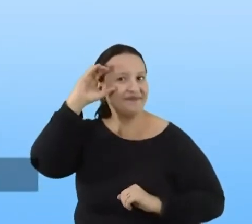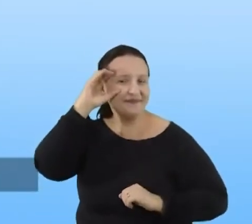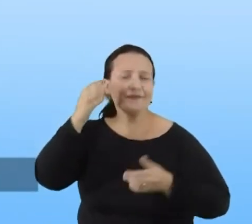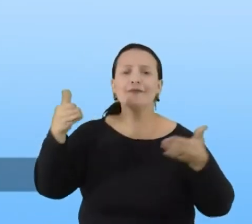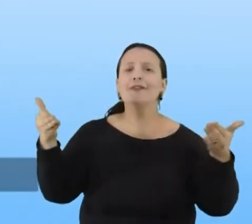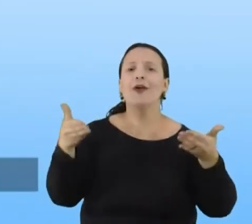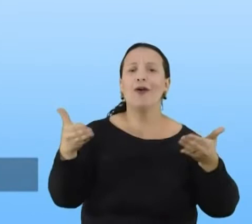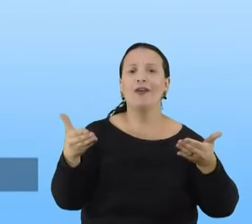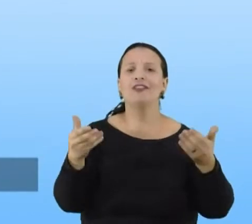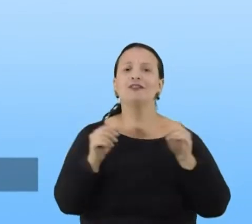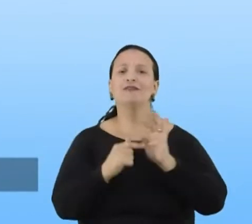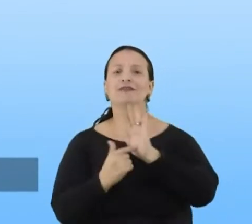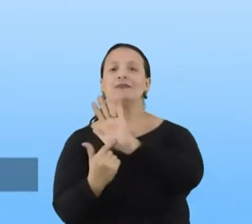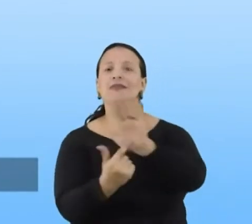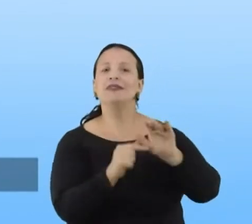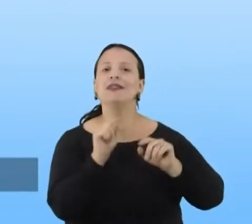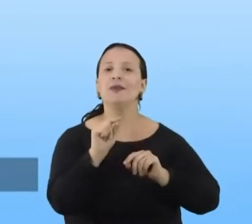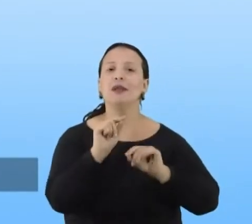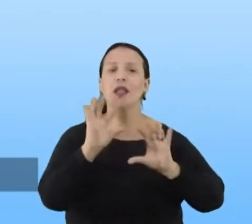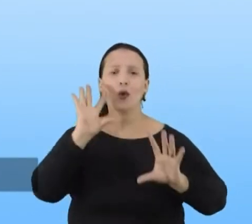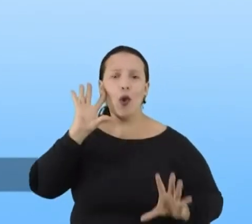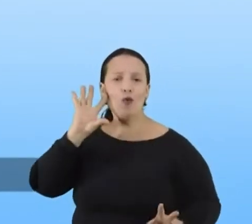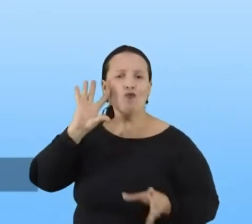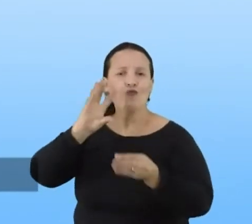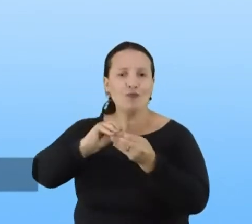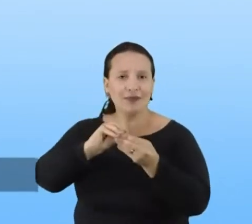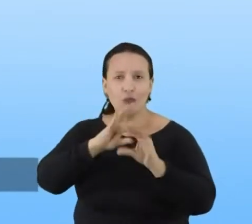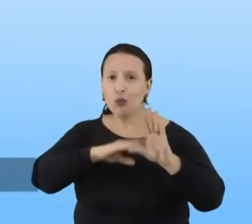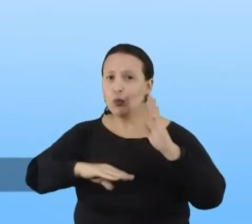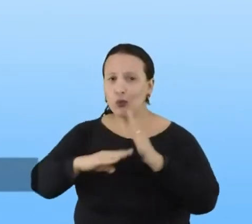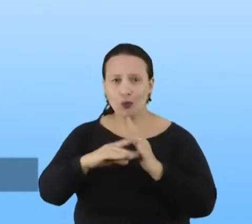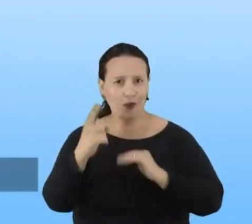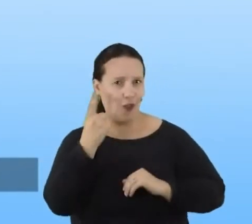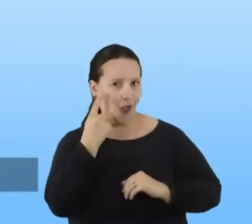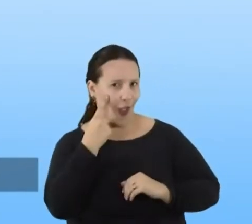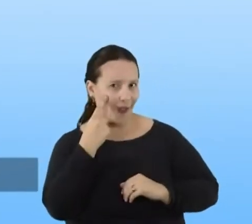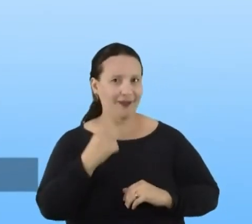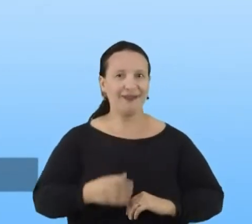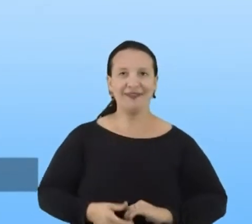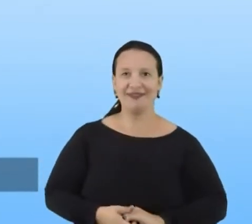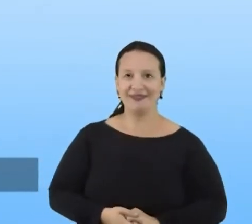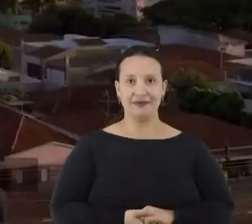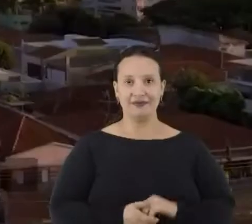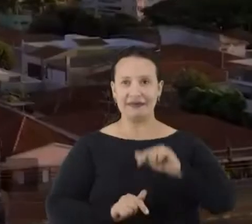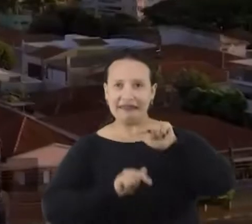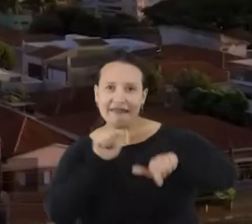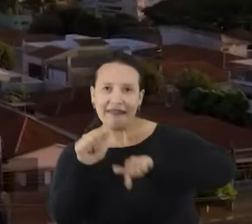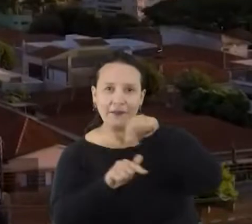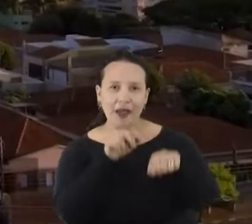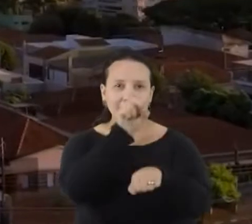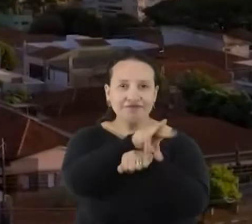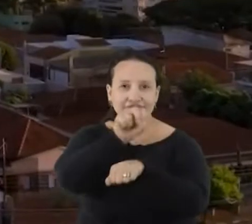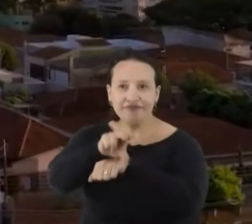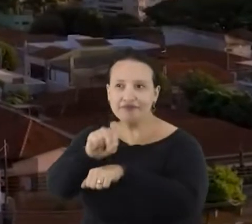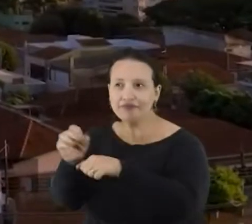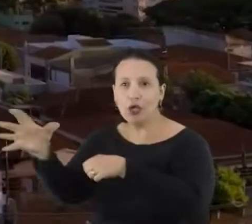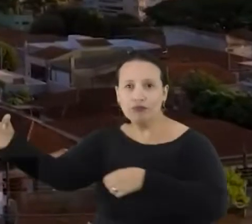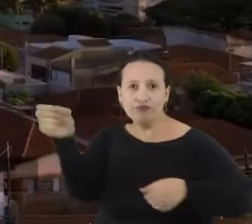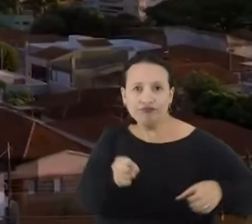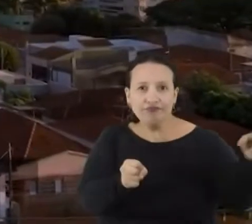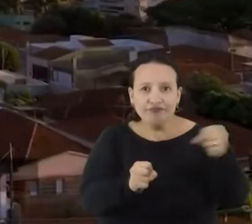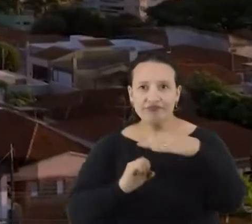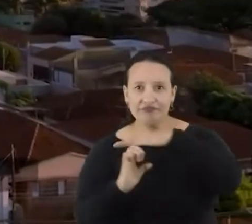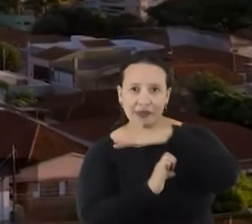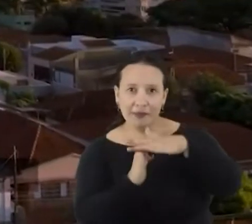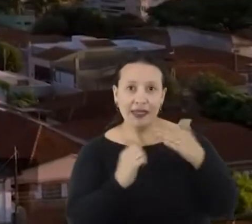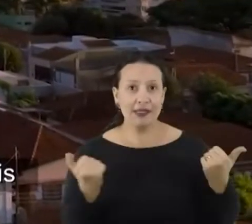Coca. No programa de hoje, o professor Coca faz um apanhado das suas propostas. Confere comigo. Gerar empregos, trazendo novas